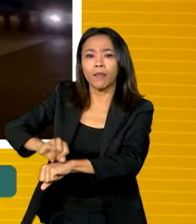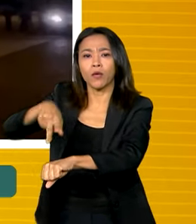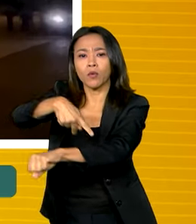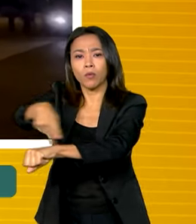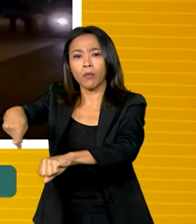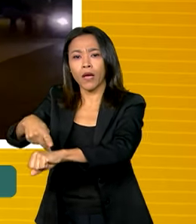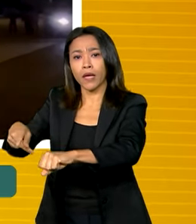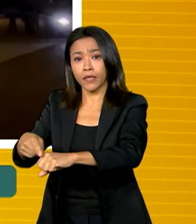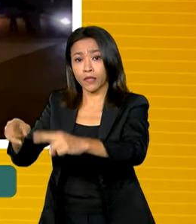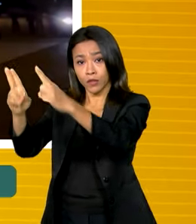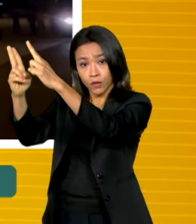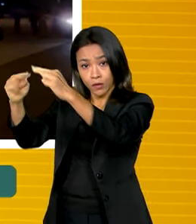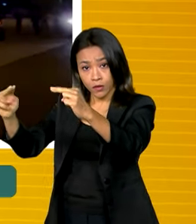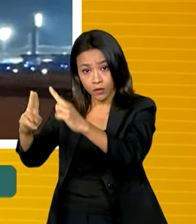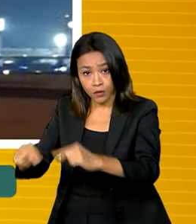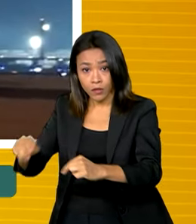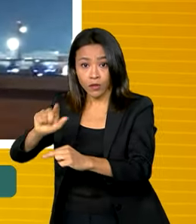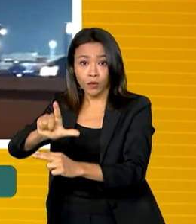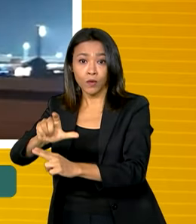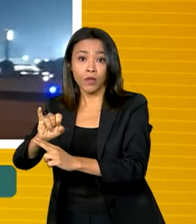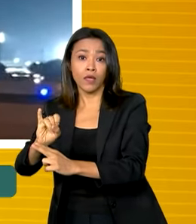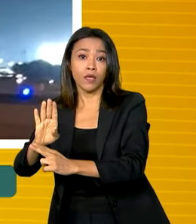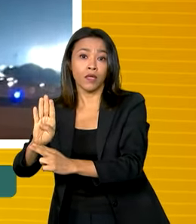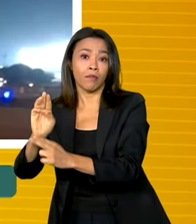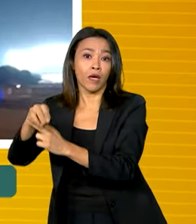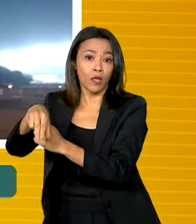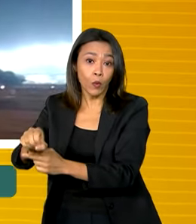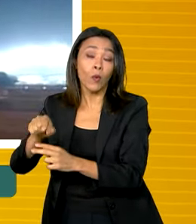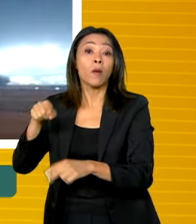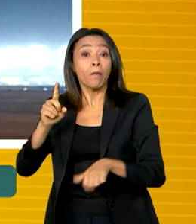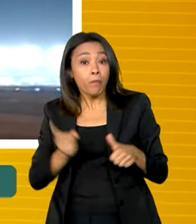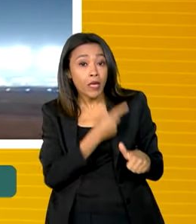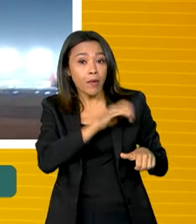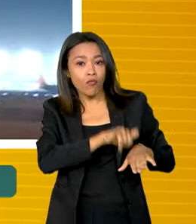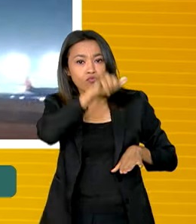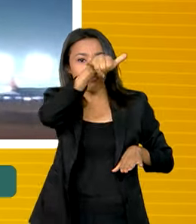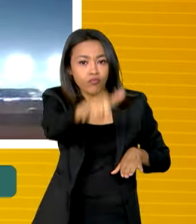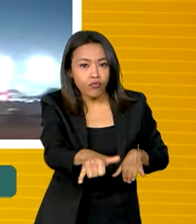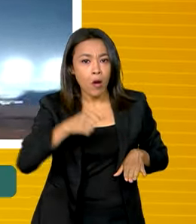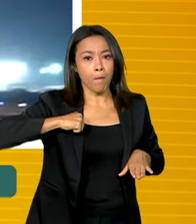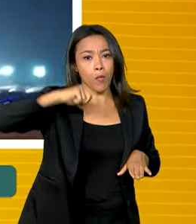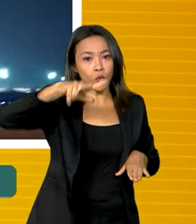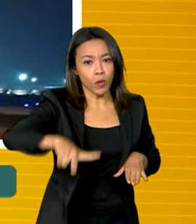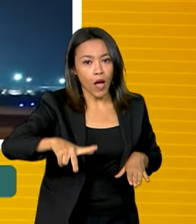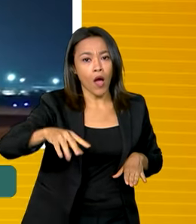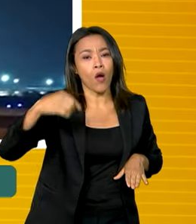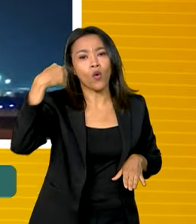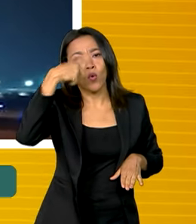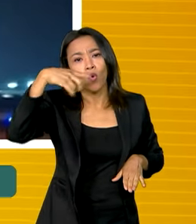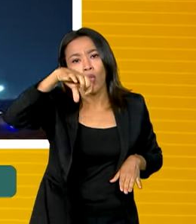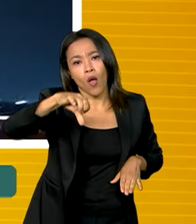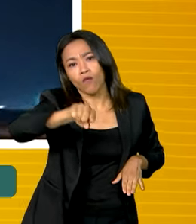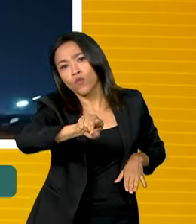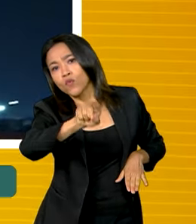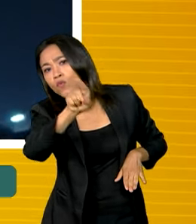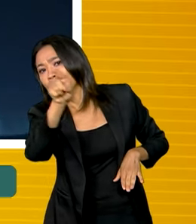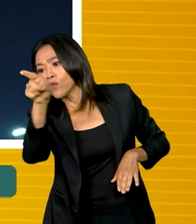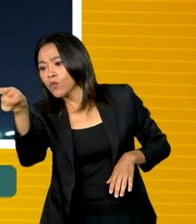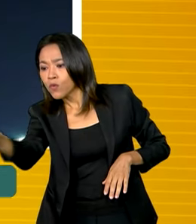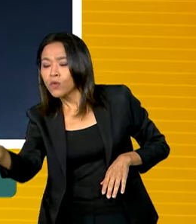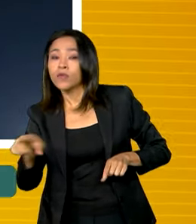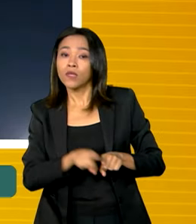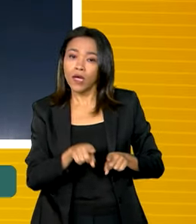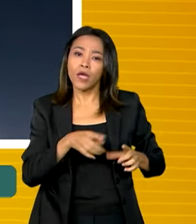escala para reabastecimento em Lisboa Portugal tem previsão de durar 9 horas além dos tripulantes decolaram também